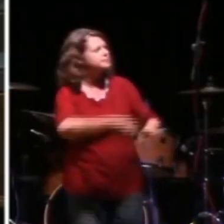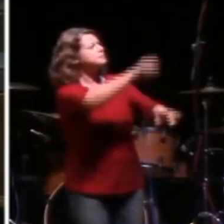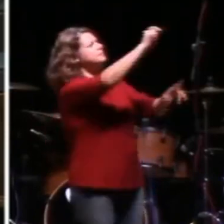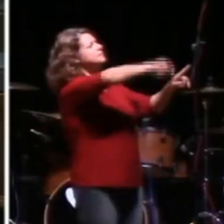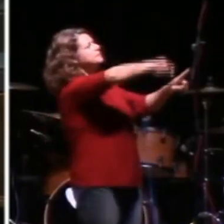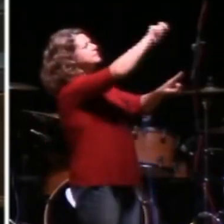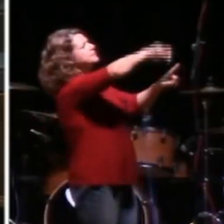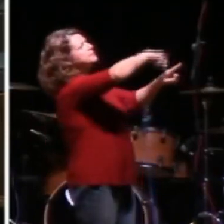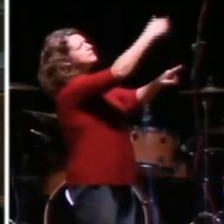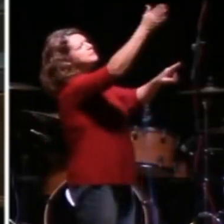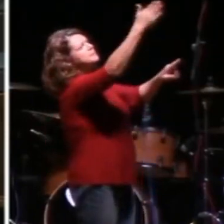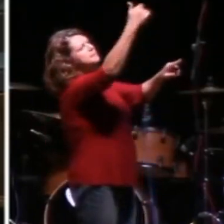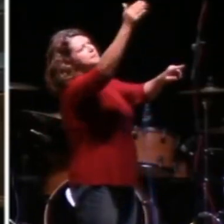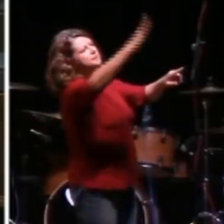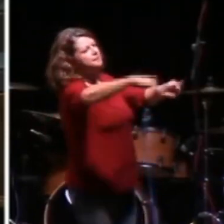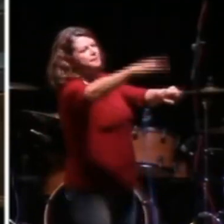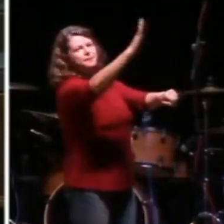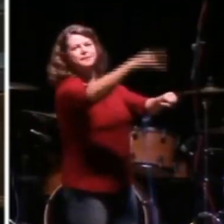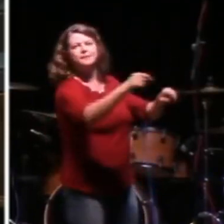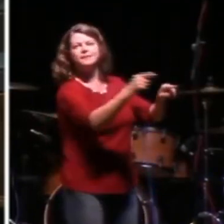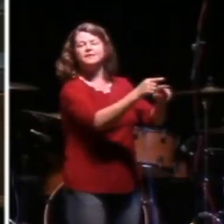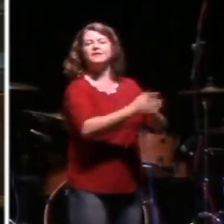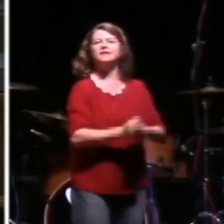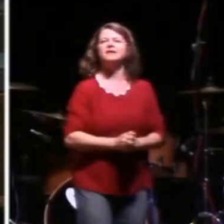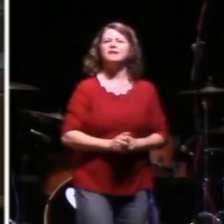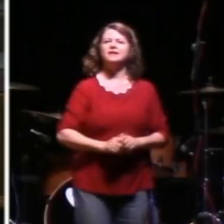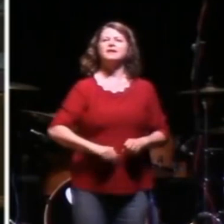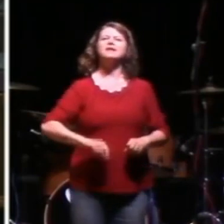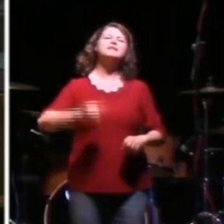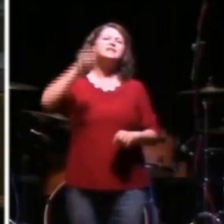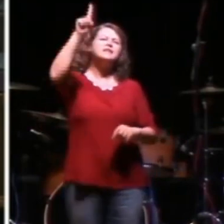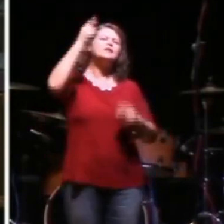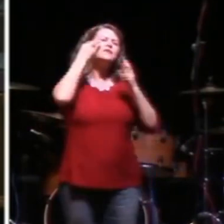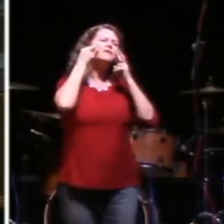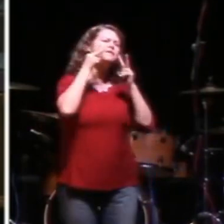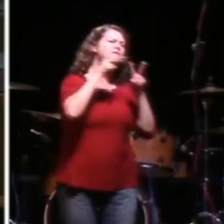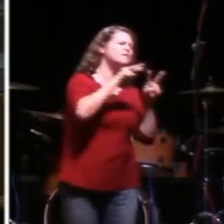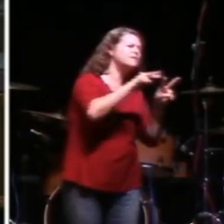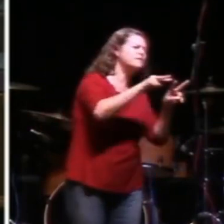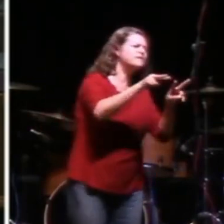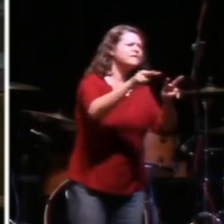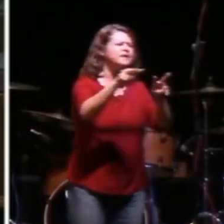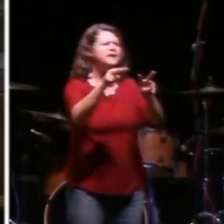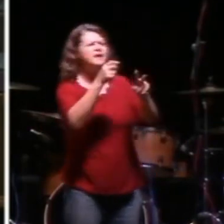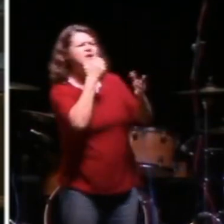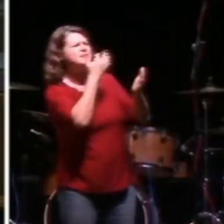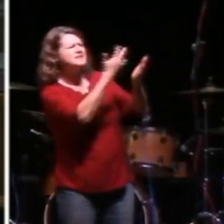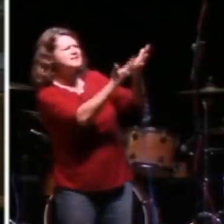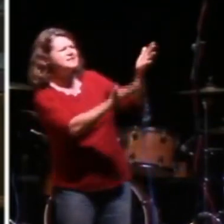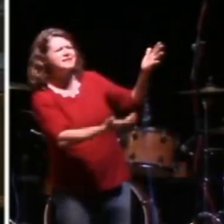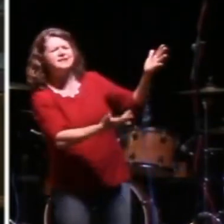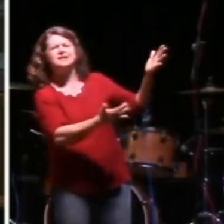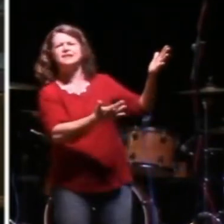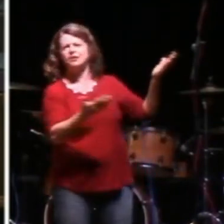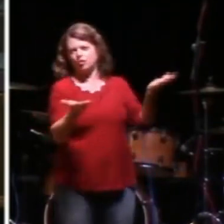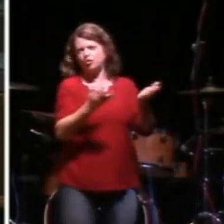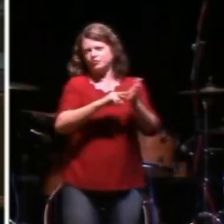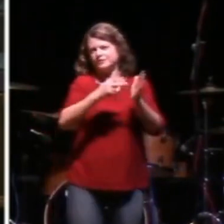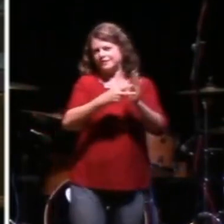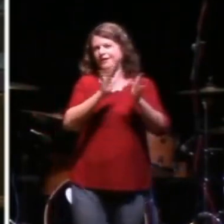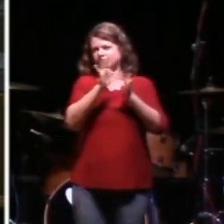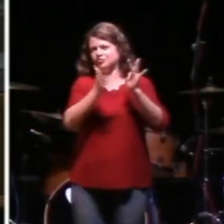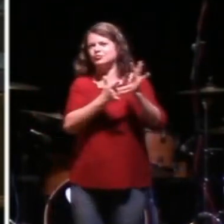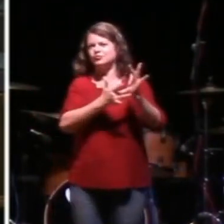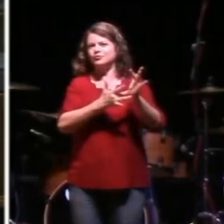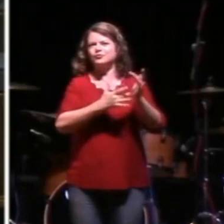ele olha para o sangue do cordeiro e se desvia o seu furor da sua ira contra o pecado é desviado ele passa